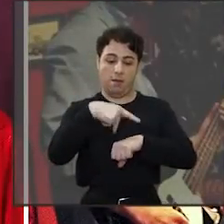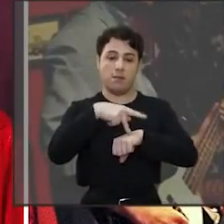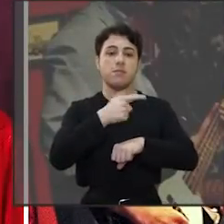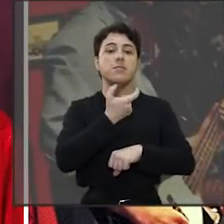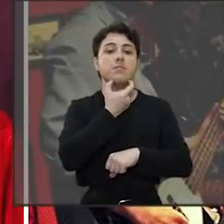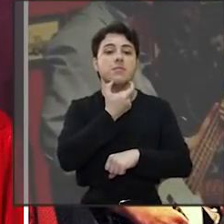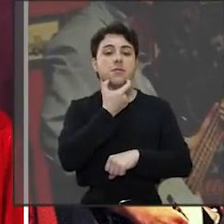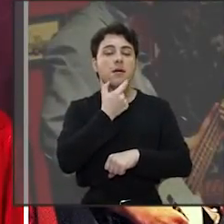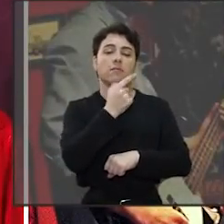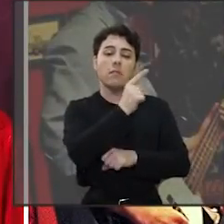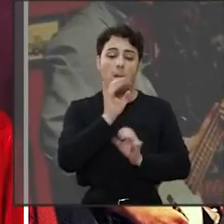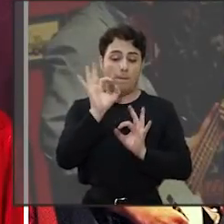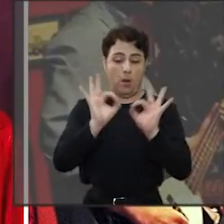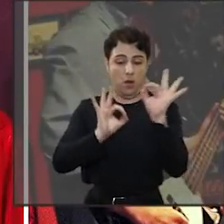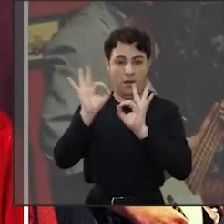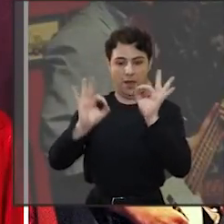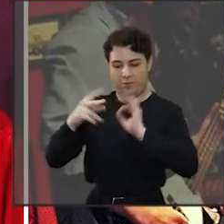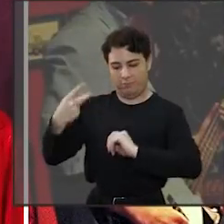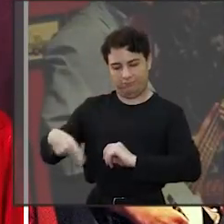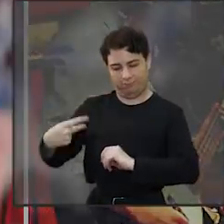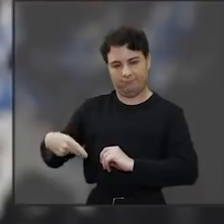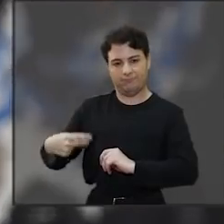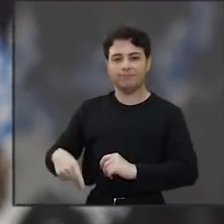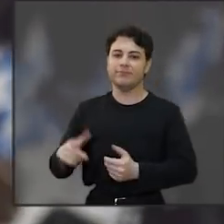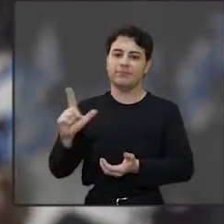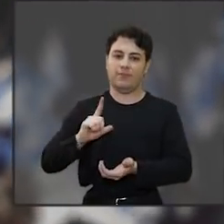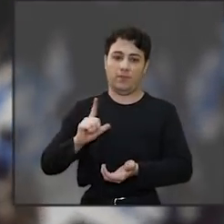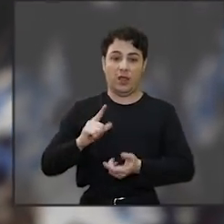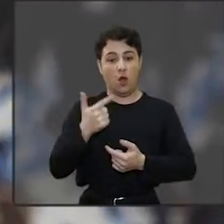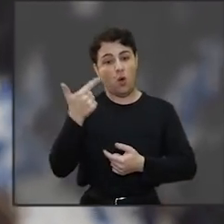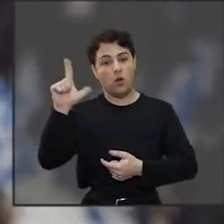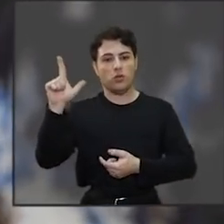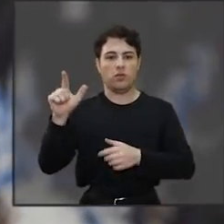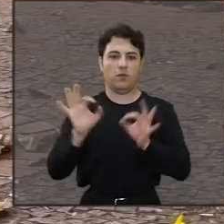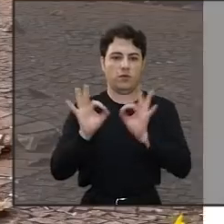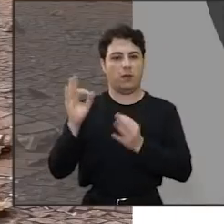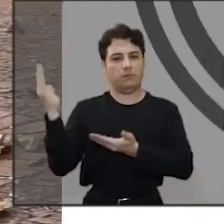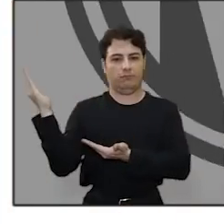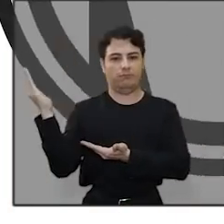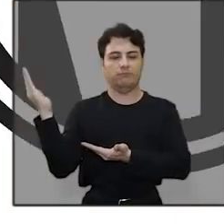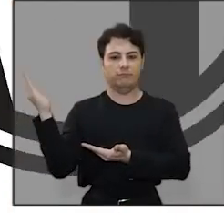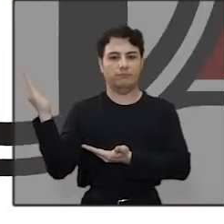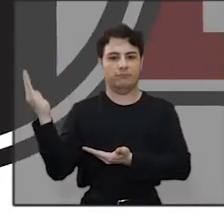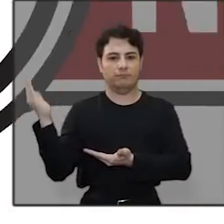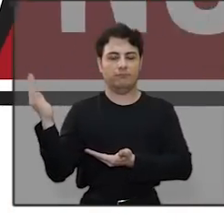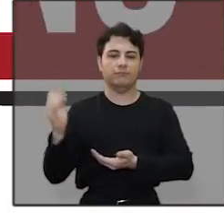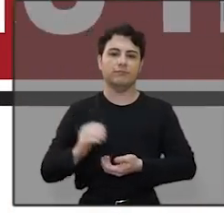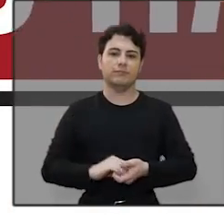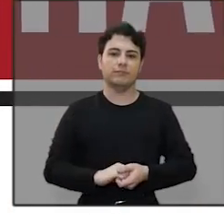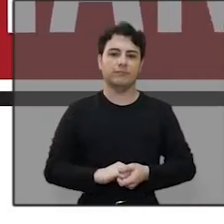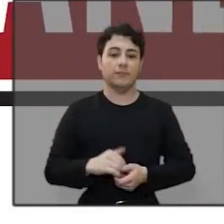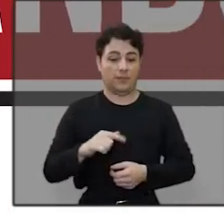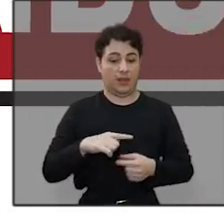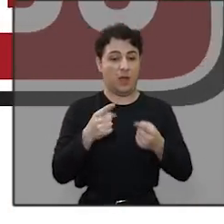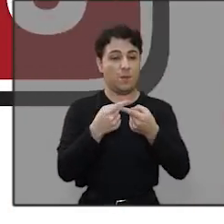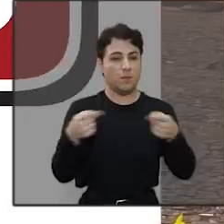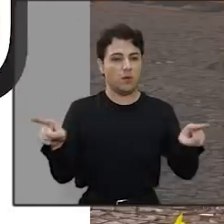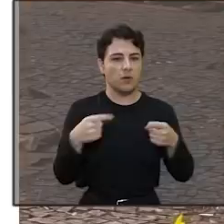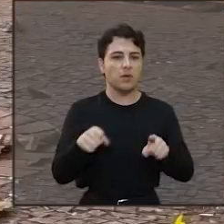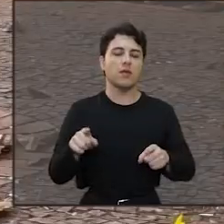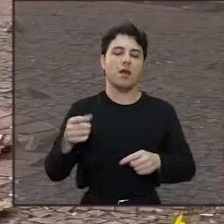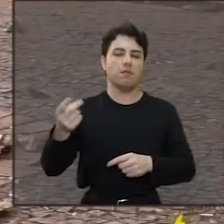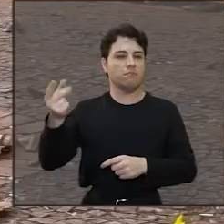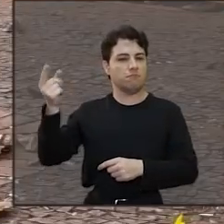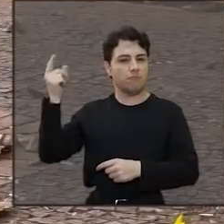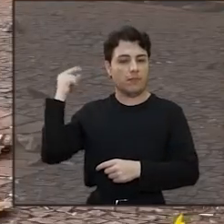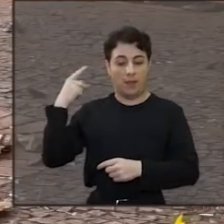rock britânico. Um projeto que fez mais sucesso aqui na cidade acho que foi o da No Hands, que é uma banda com som próprio, das